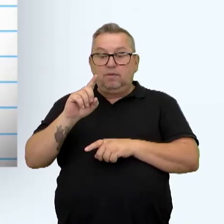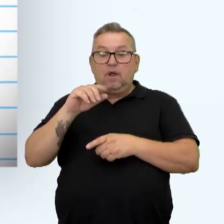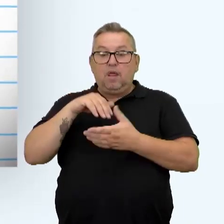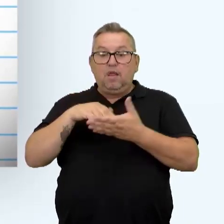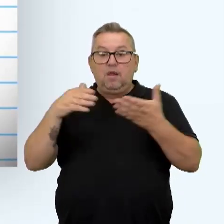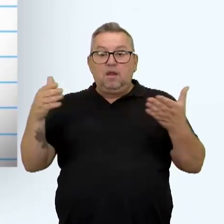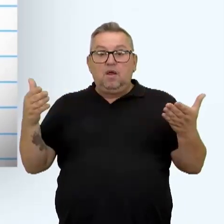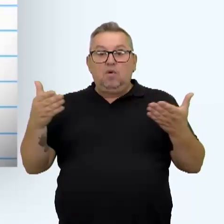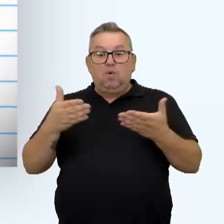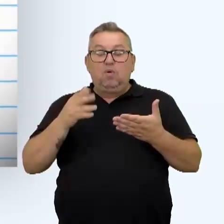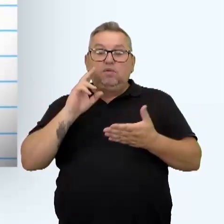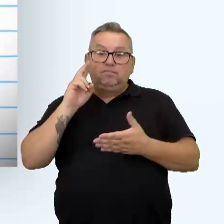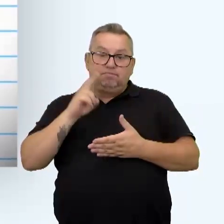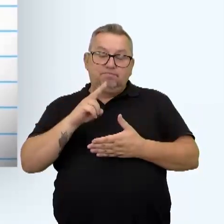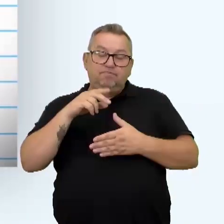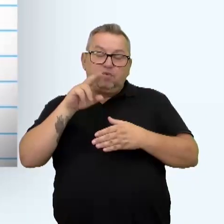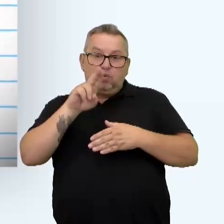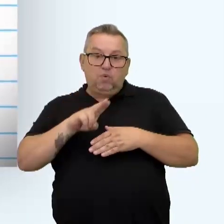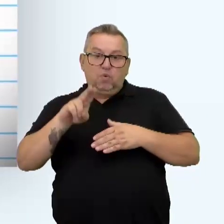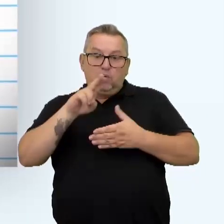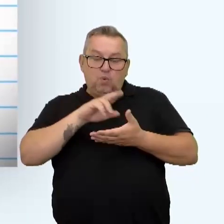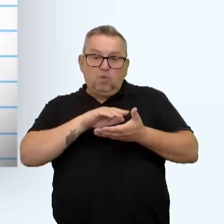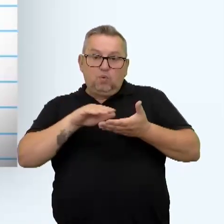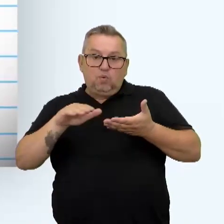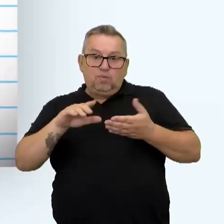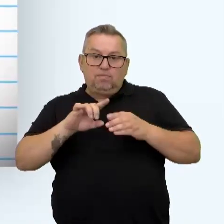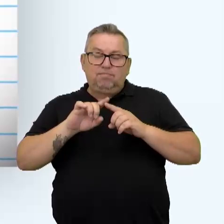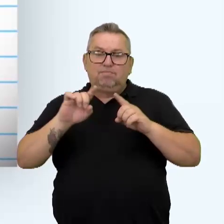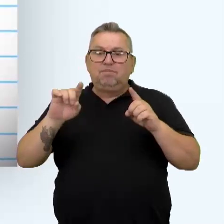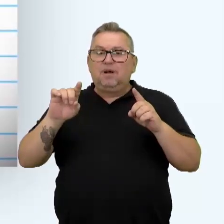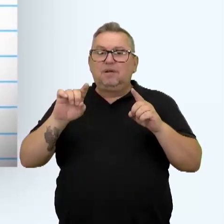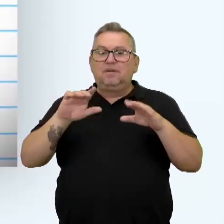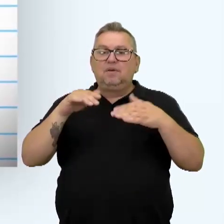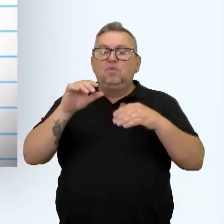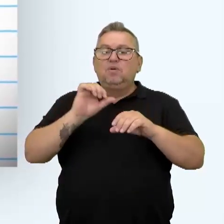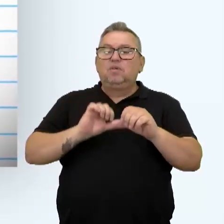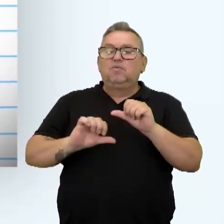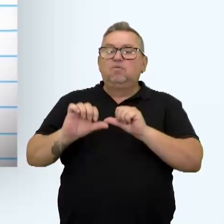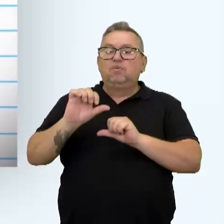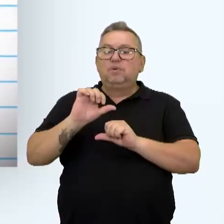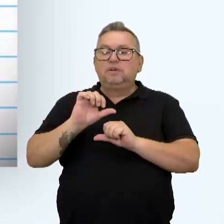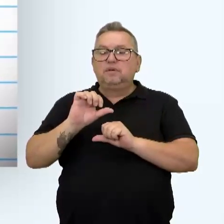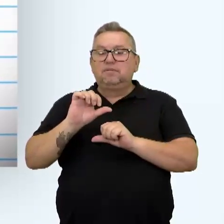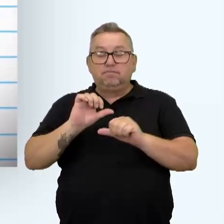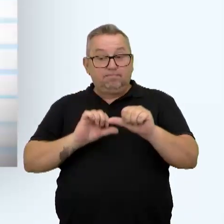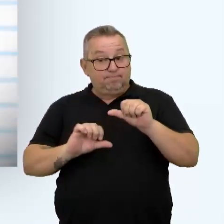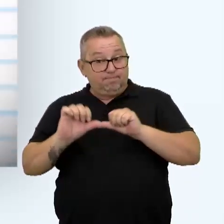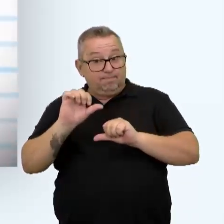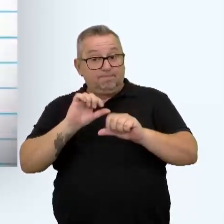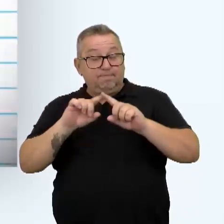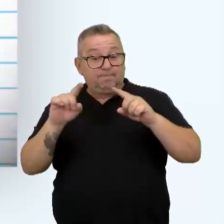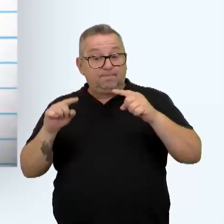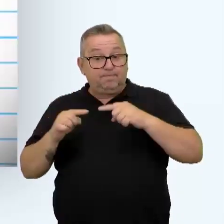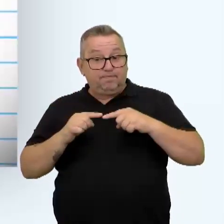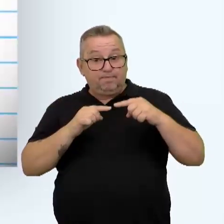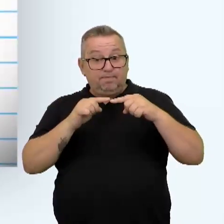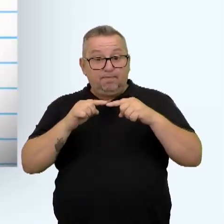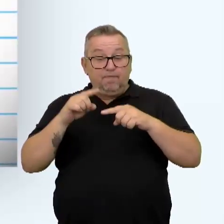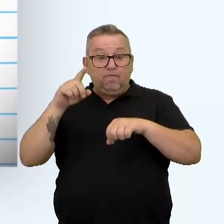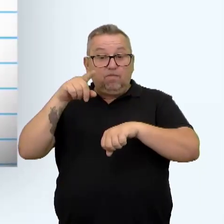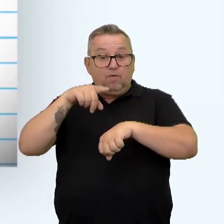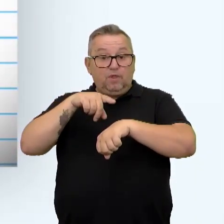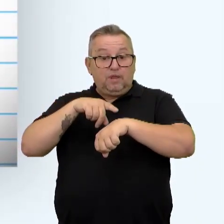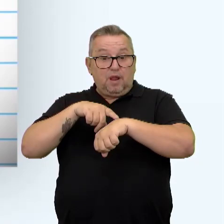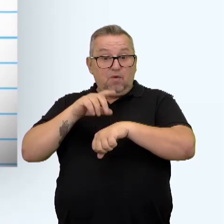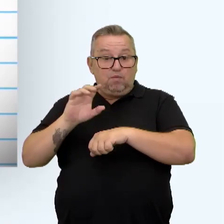aqui, abordamos a cobertura e o uso da terra. Mas e quanto às mudanças? As mudanças estão associadas ao fator